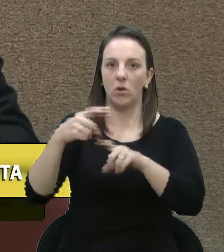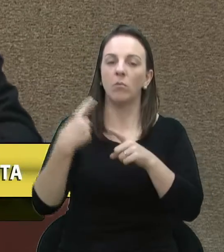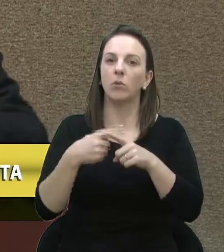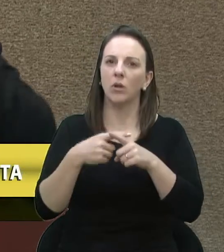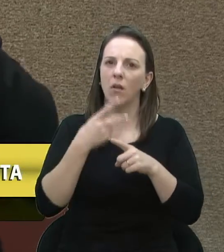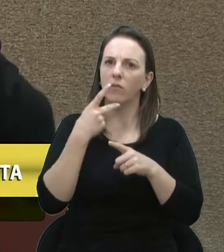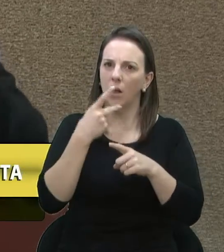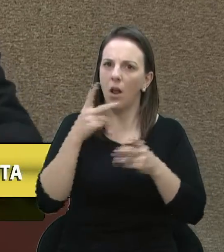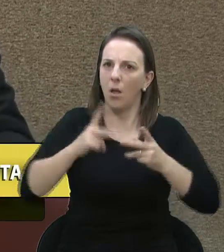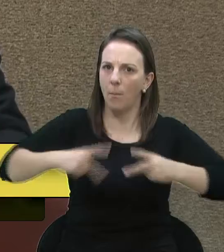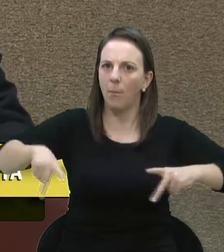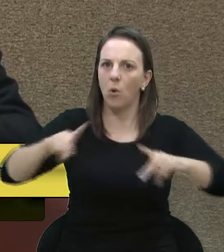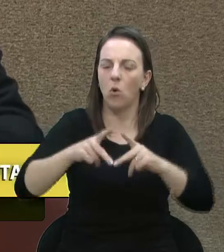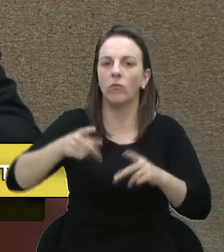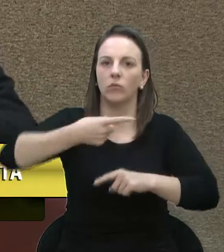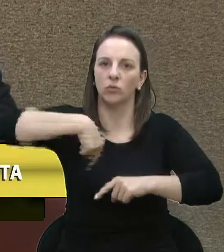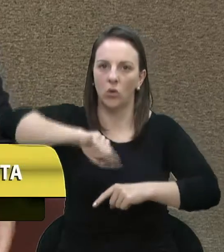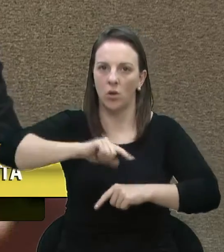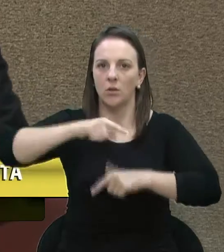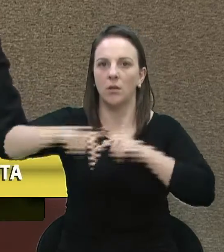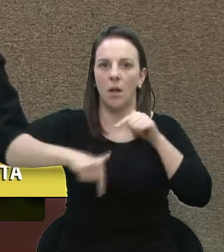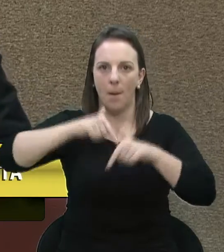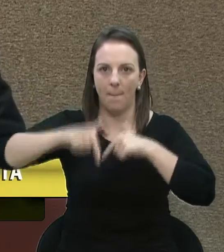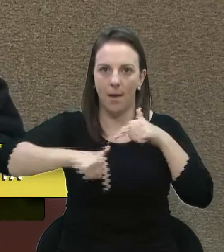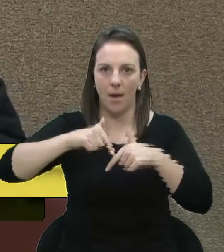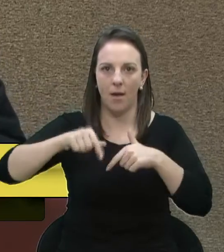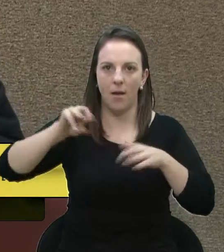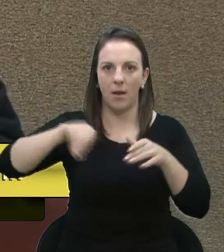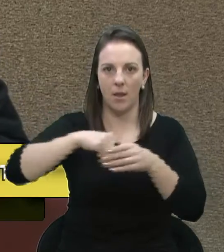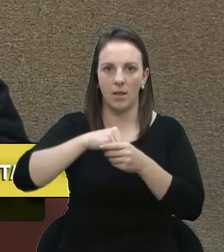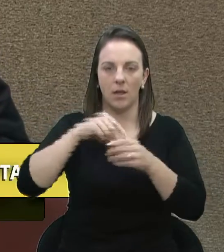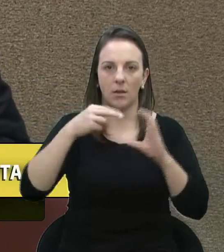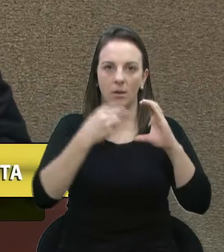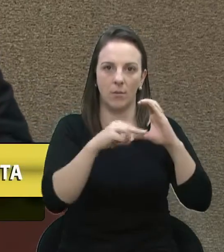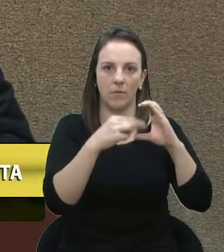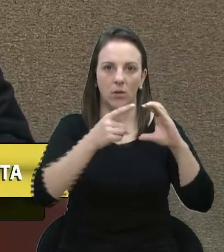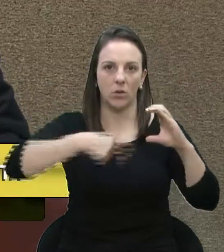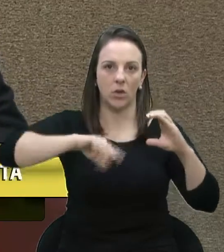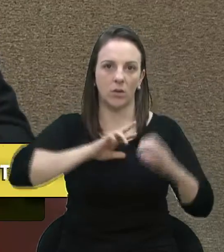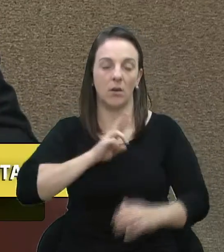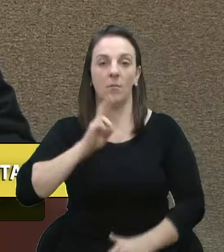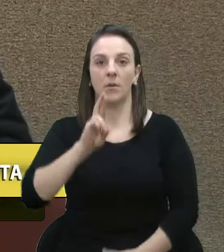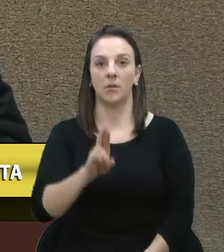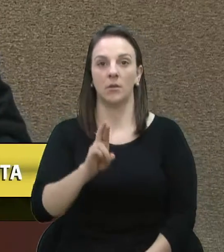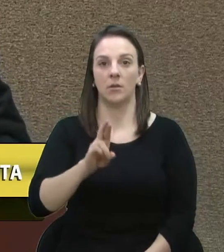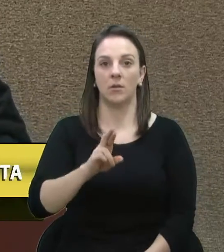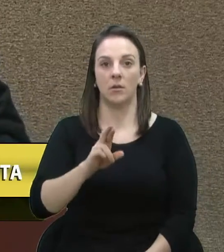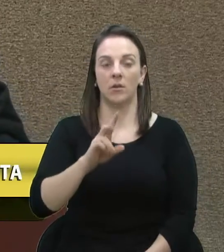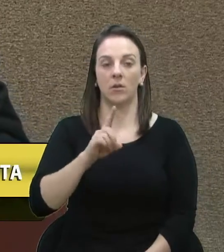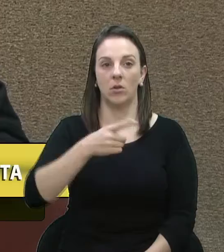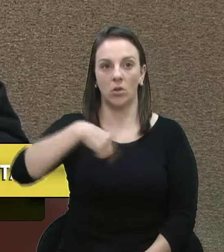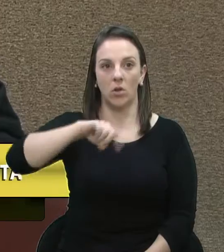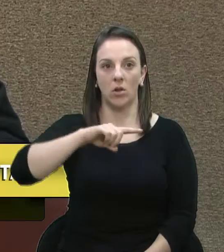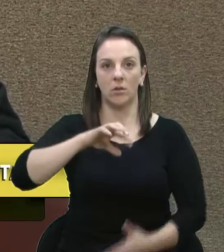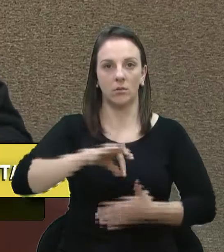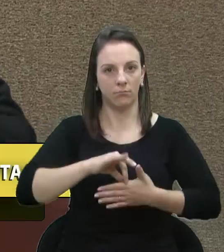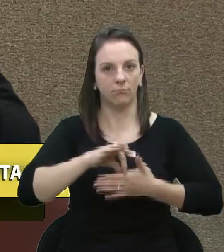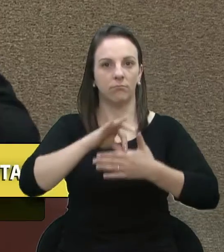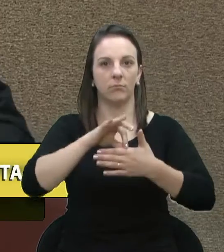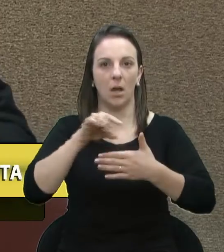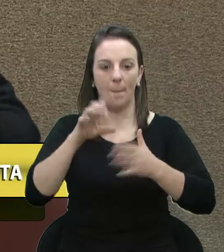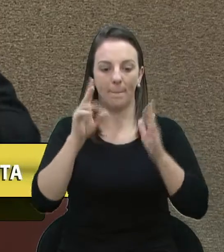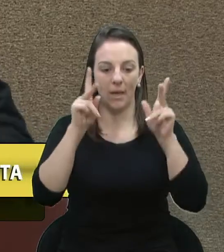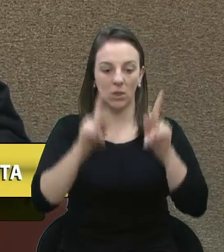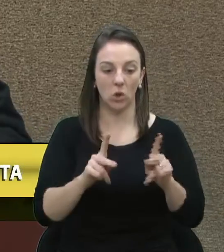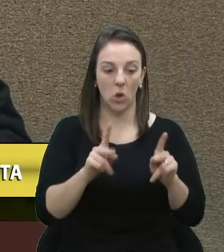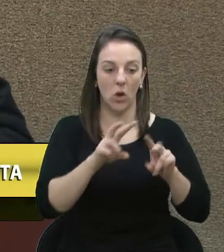gente tanto batalha e aqui dentro dessa casa a gente representa. Nós tomaremos essa frente para que o povo do interior tenha uma